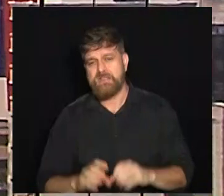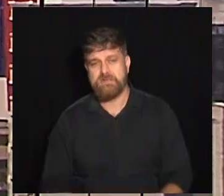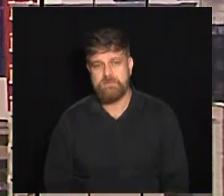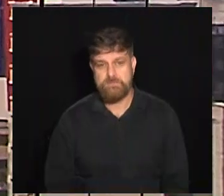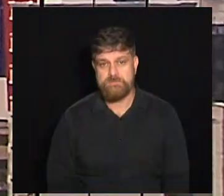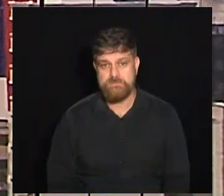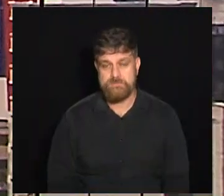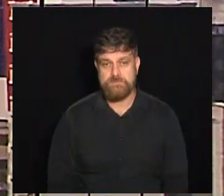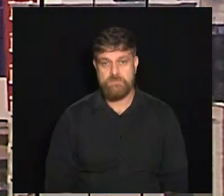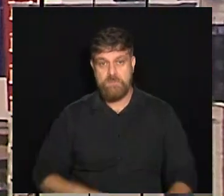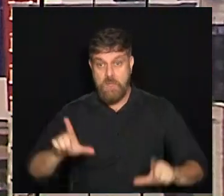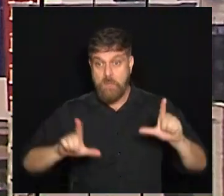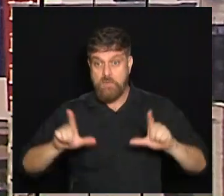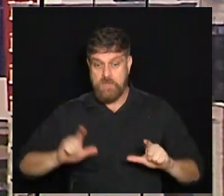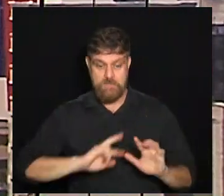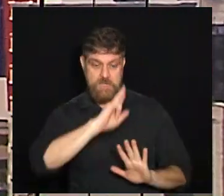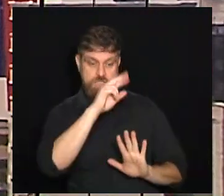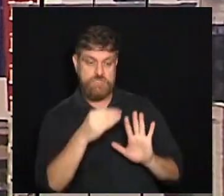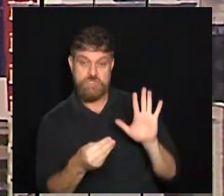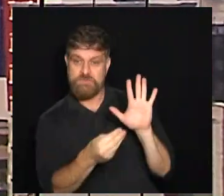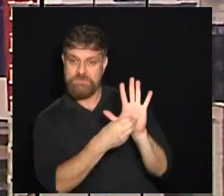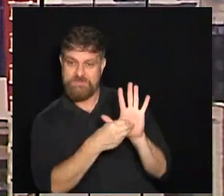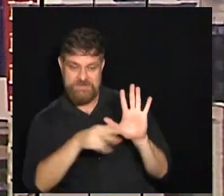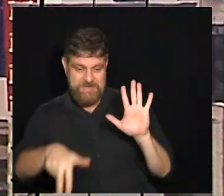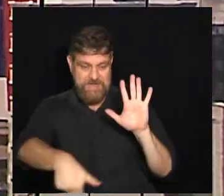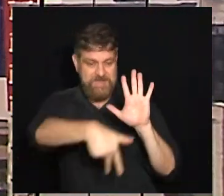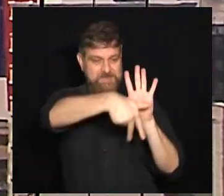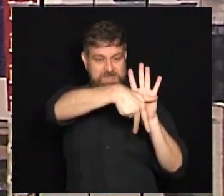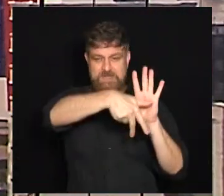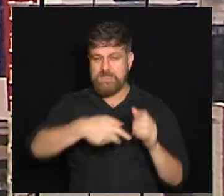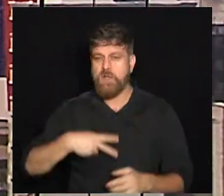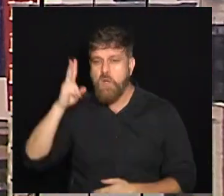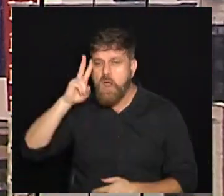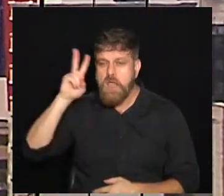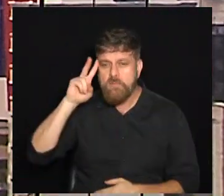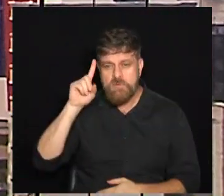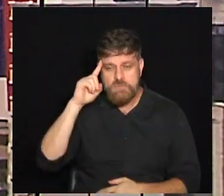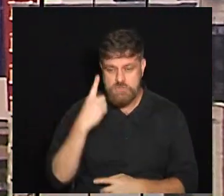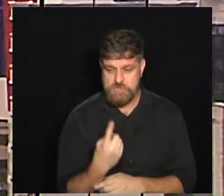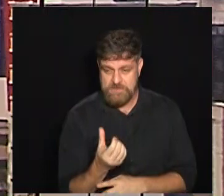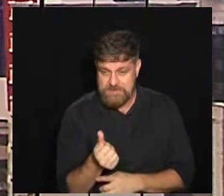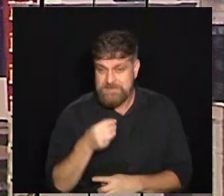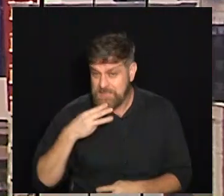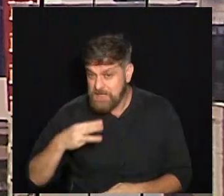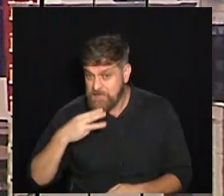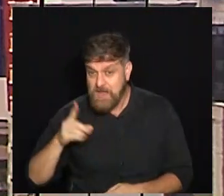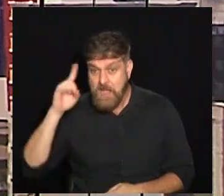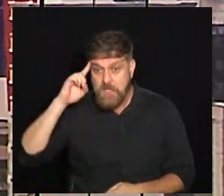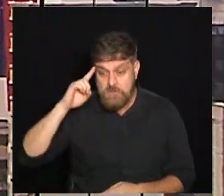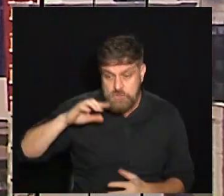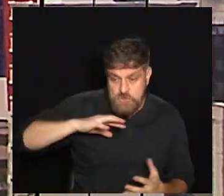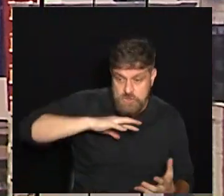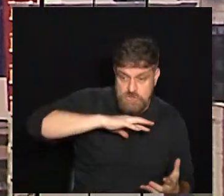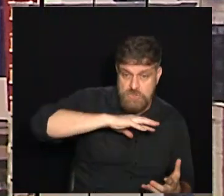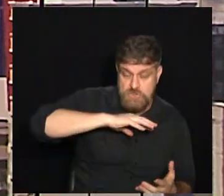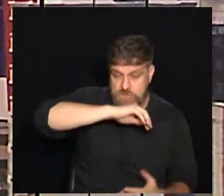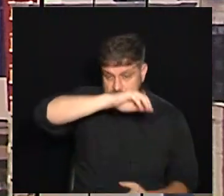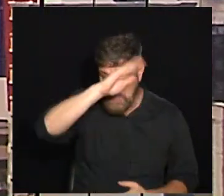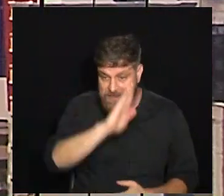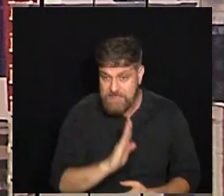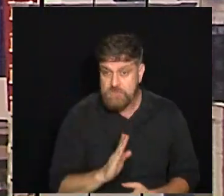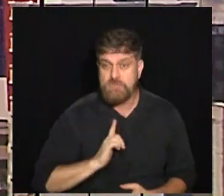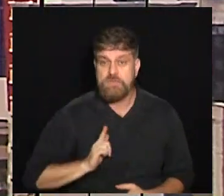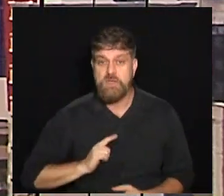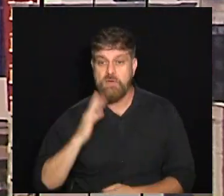do quadro Giro Ambiental, que lembrou que o dia 16 de março foi o Dia Nacional de Conscientização sobre